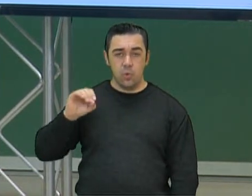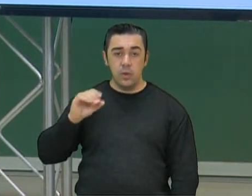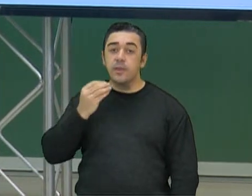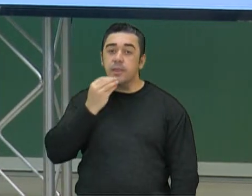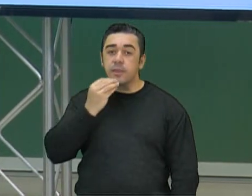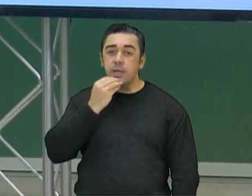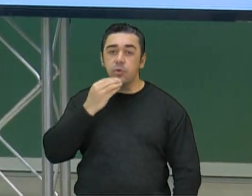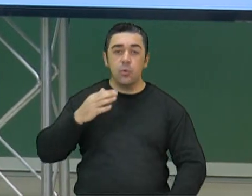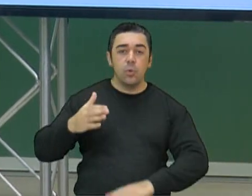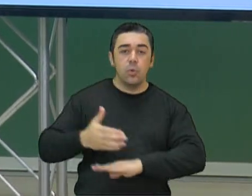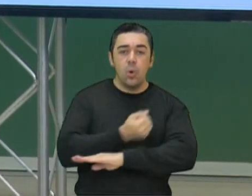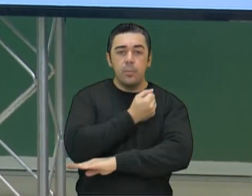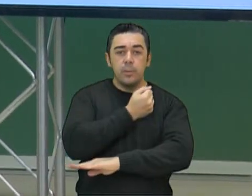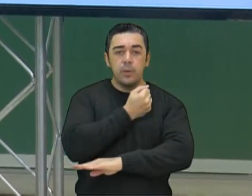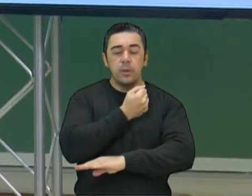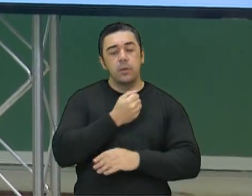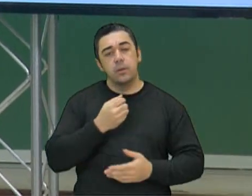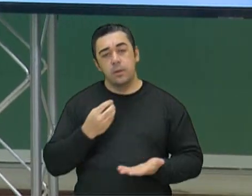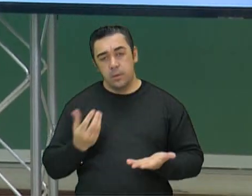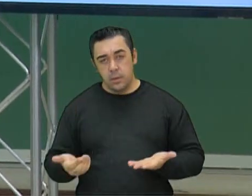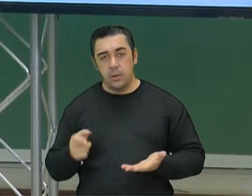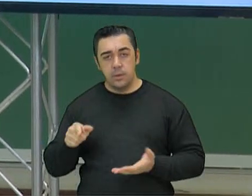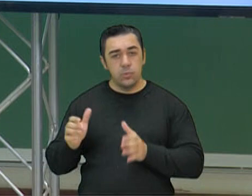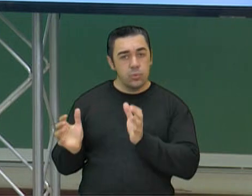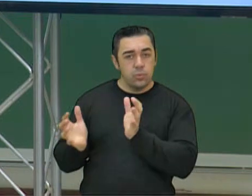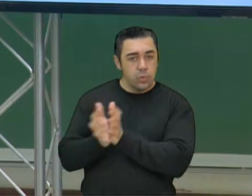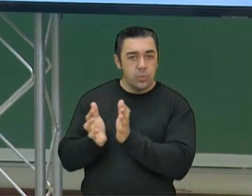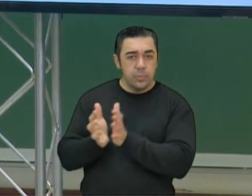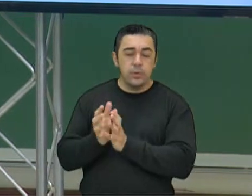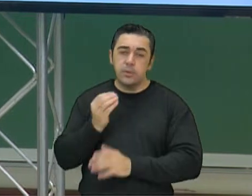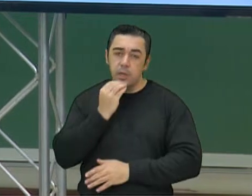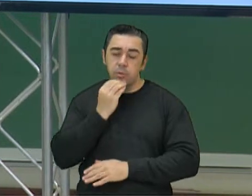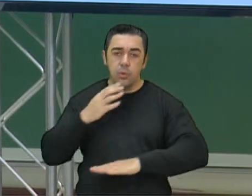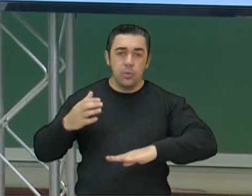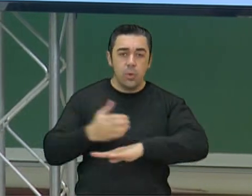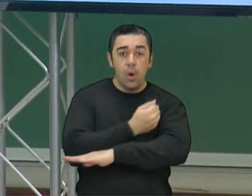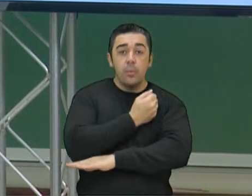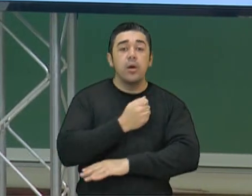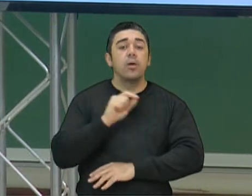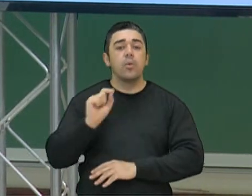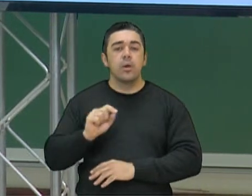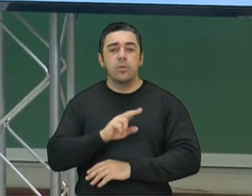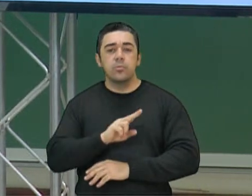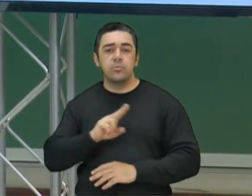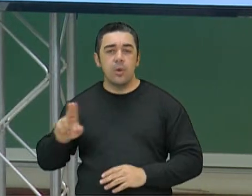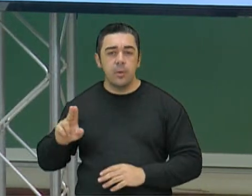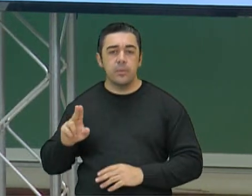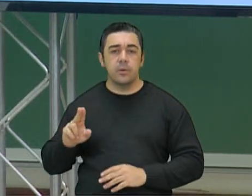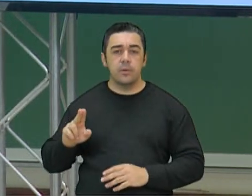E esses conservadores que tentaram um golpe e liderados pelo Francisco Franco, chamados de